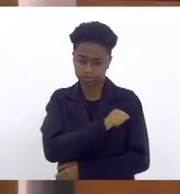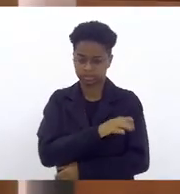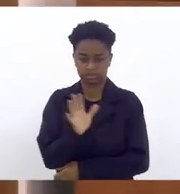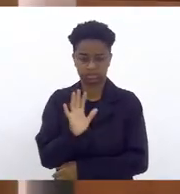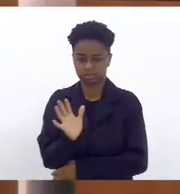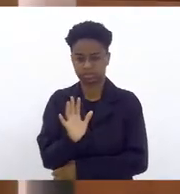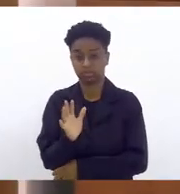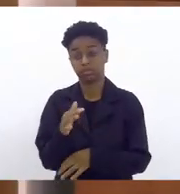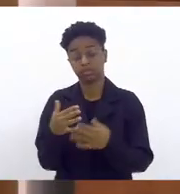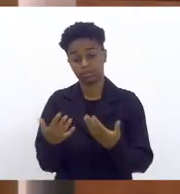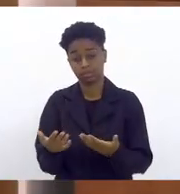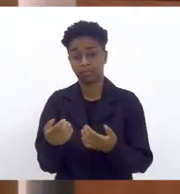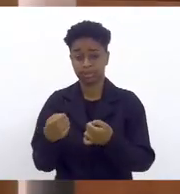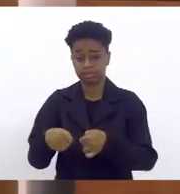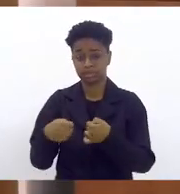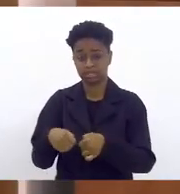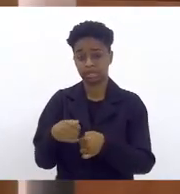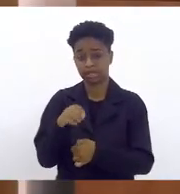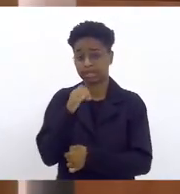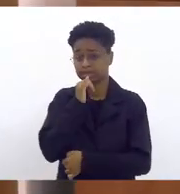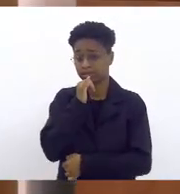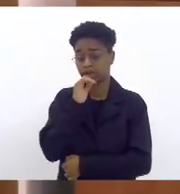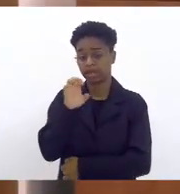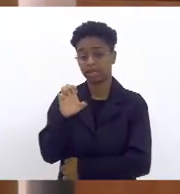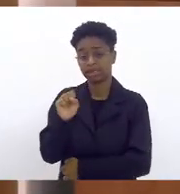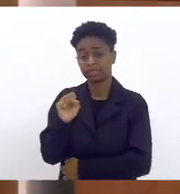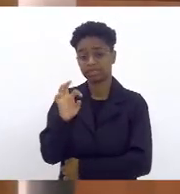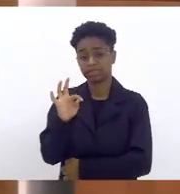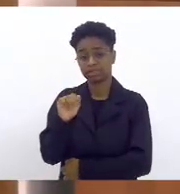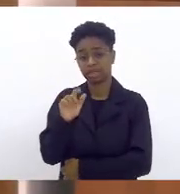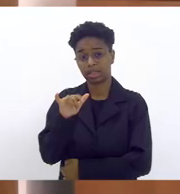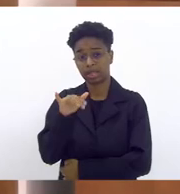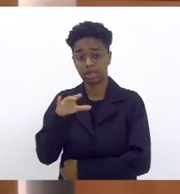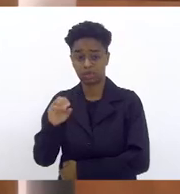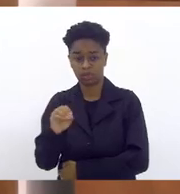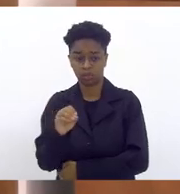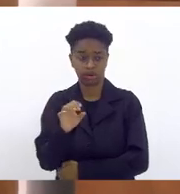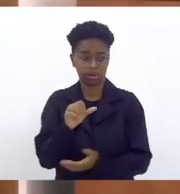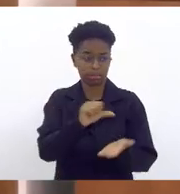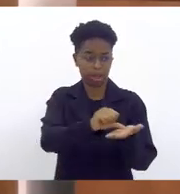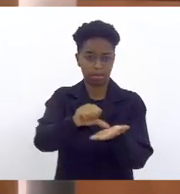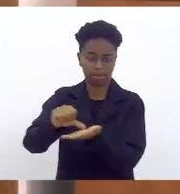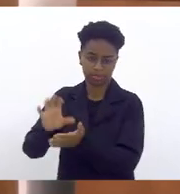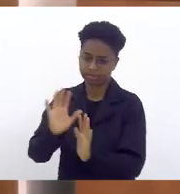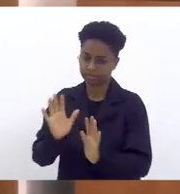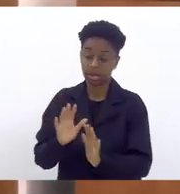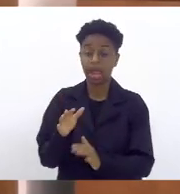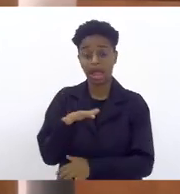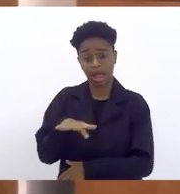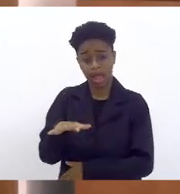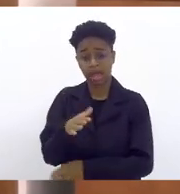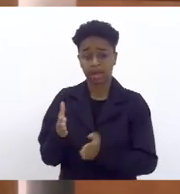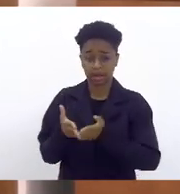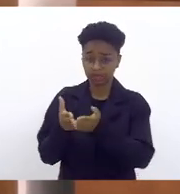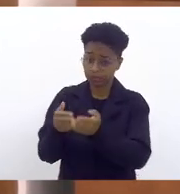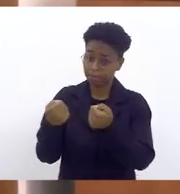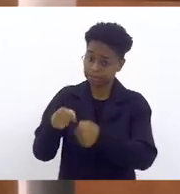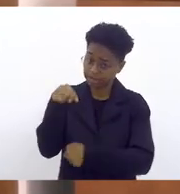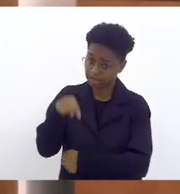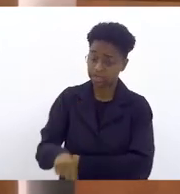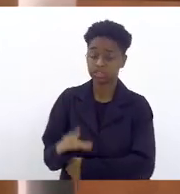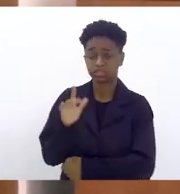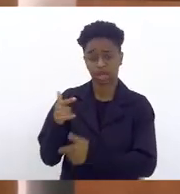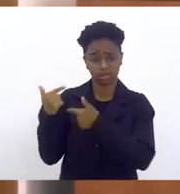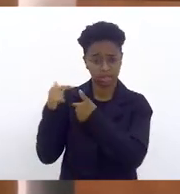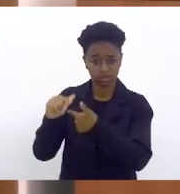Glória é um Estaleiro para chamar de seu a indústria na volta tem que ficar aqui e muita coisa lá de saúde tem que ficar aqui pela tradição que já tem